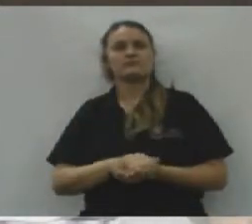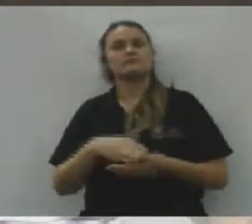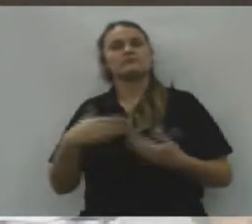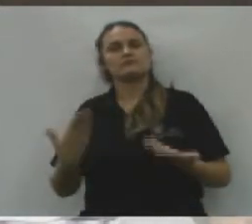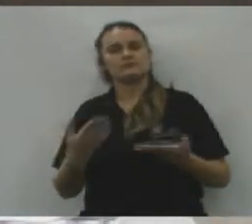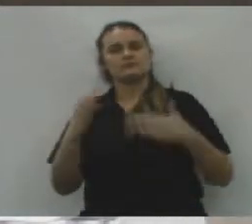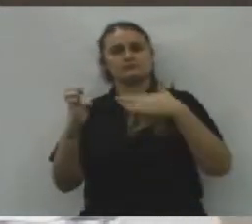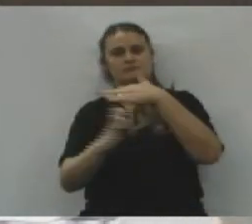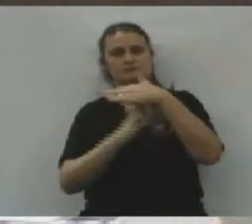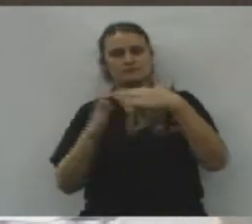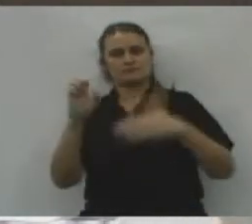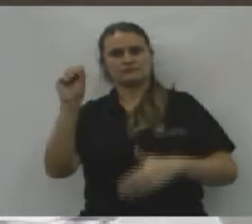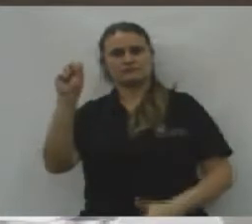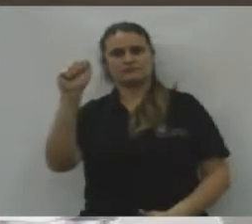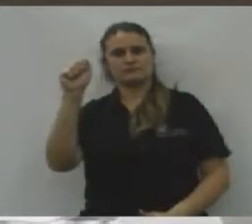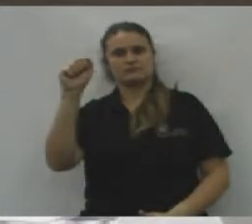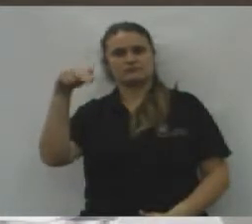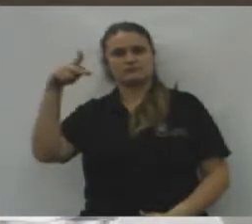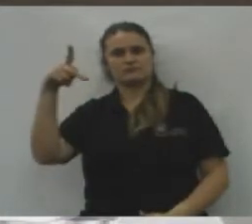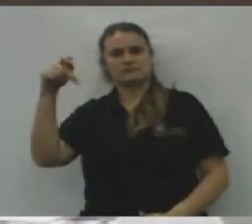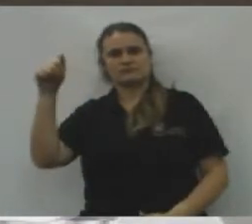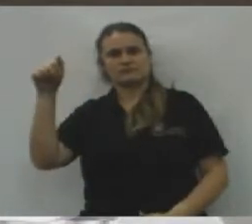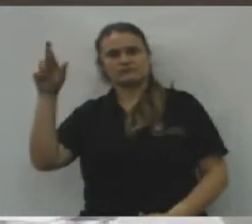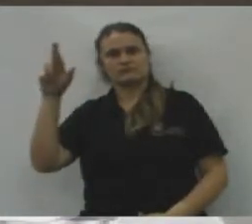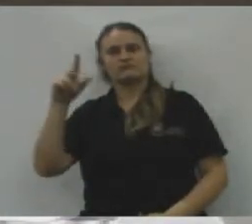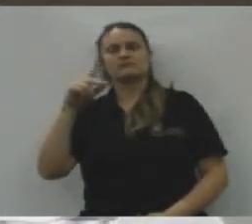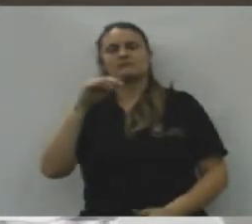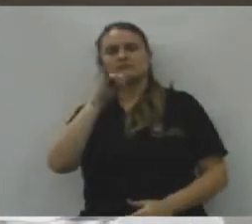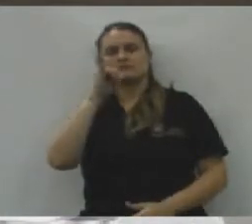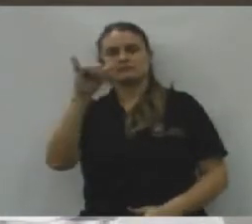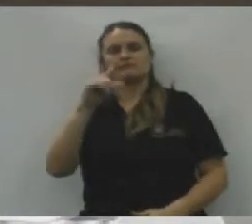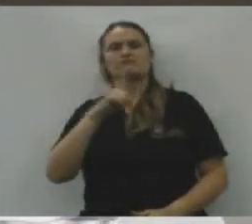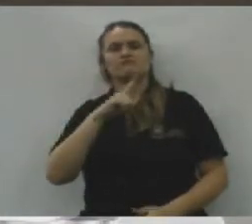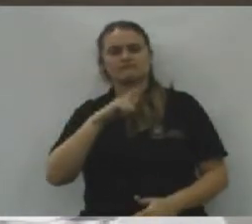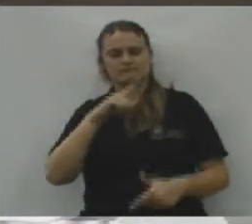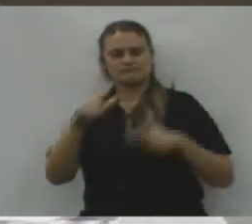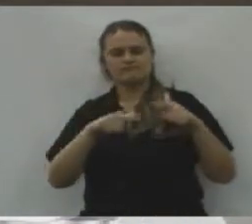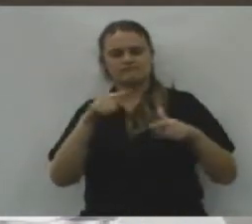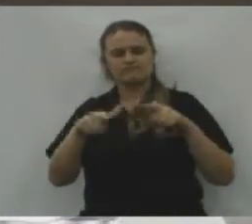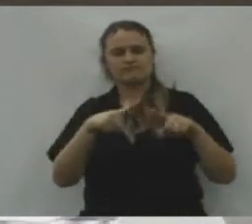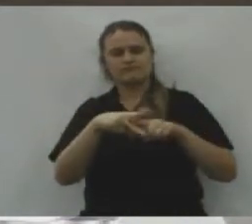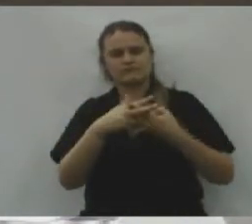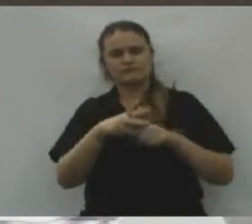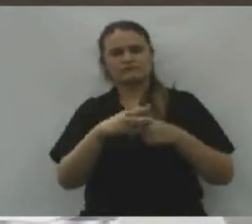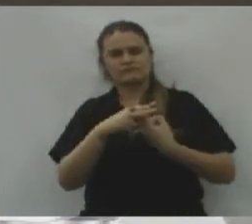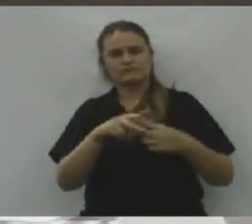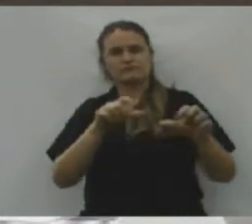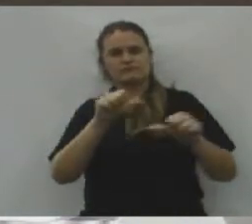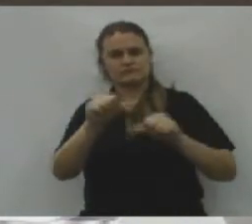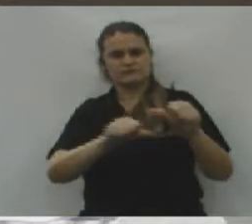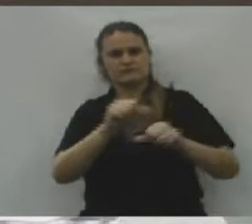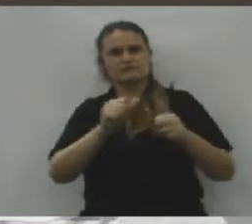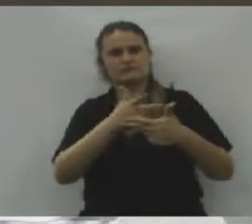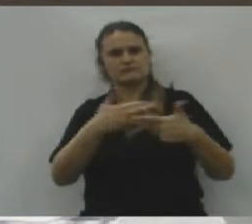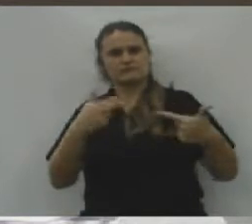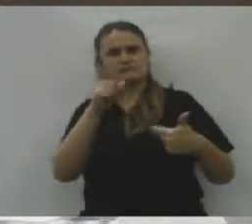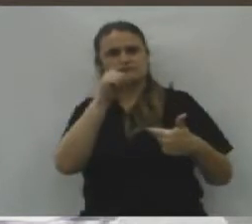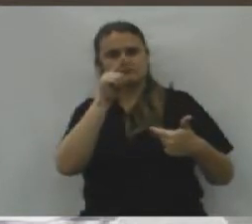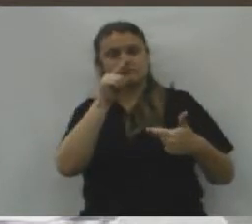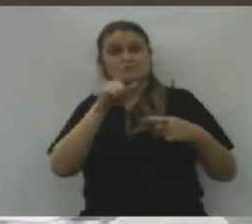Sanepar informa que está realizando obras de ampliação do sistema de abastecimento em União da Vitória.